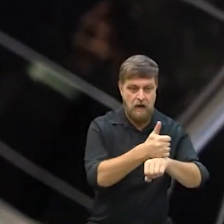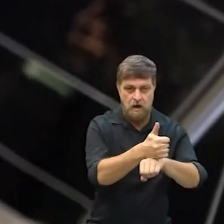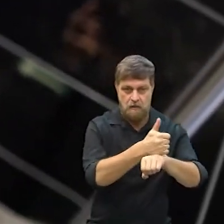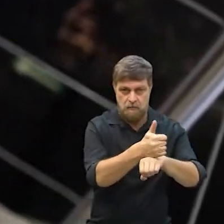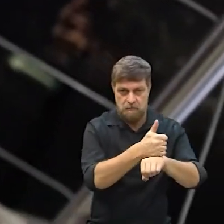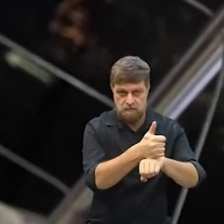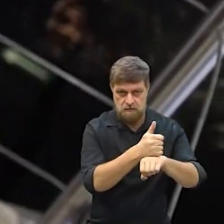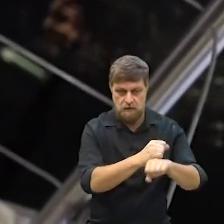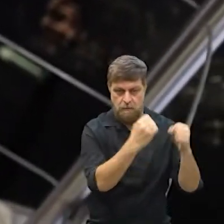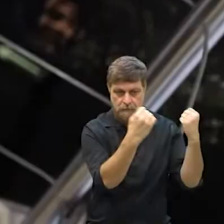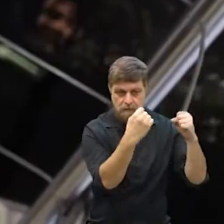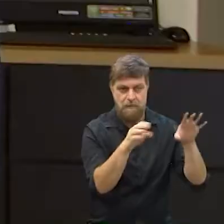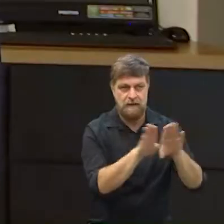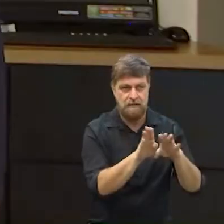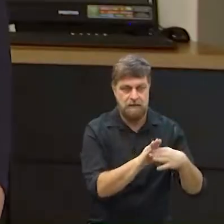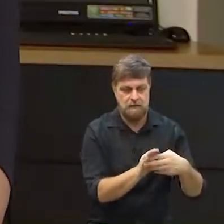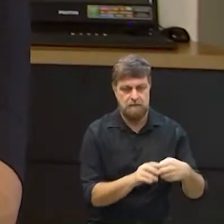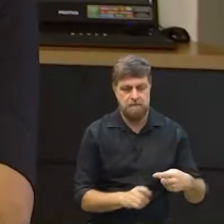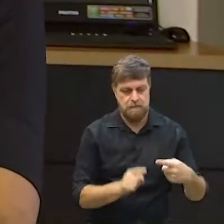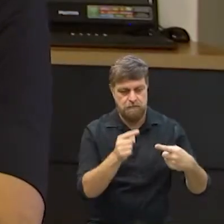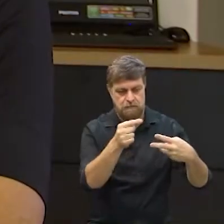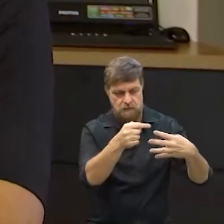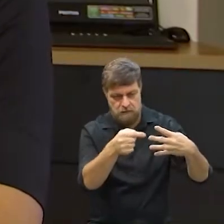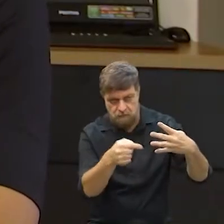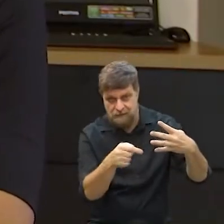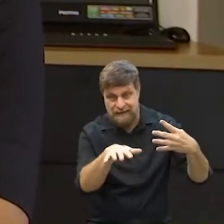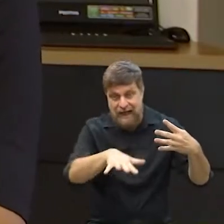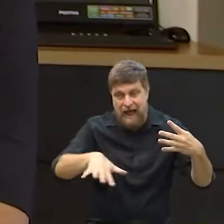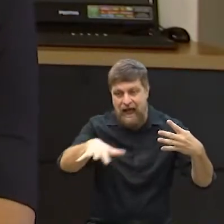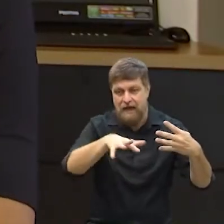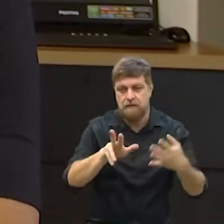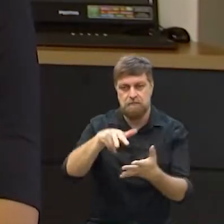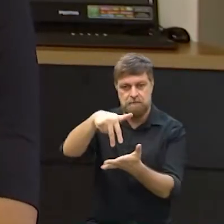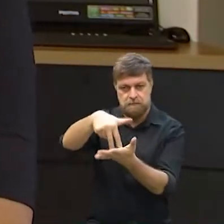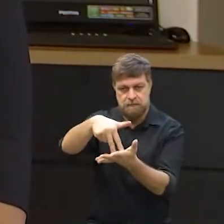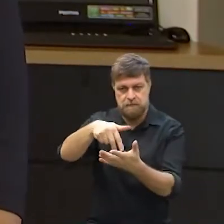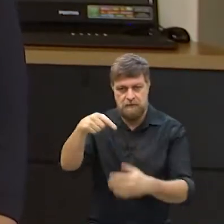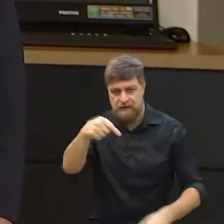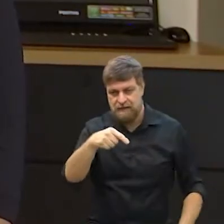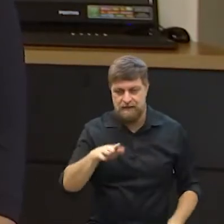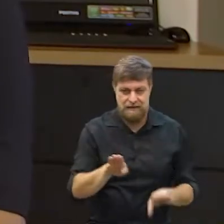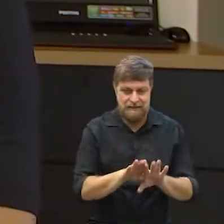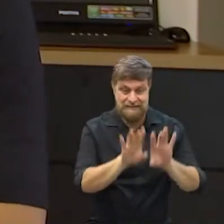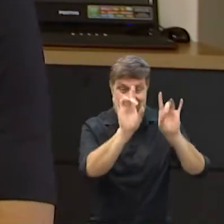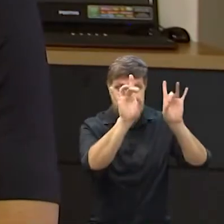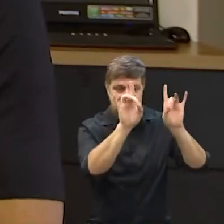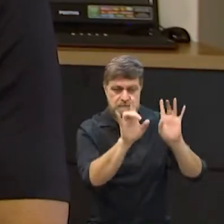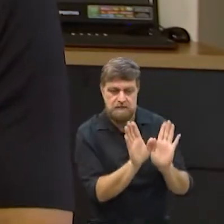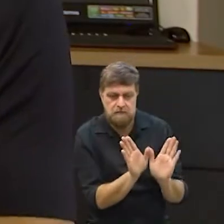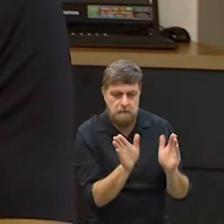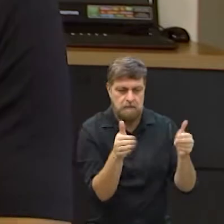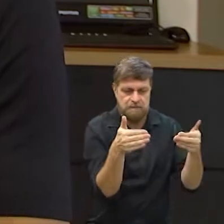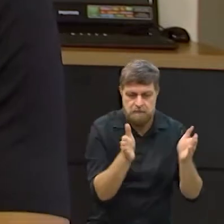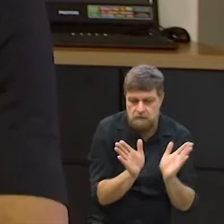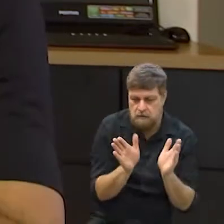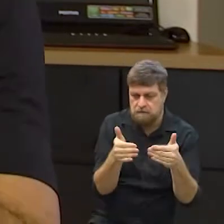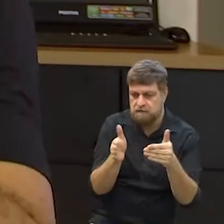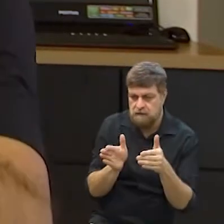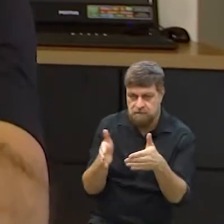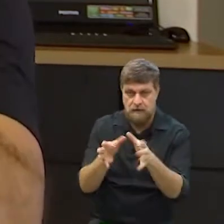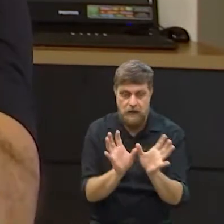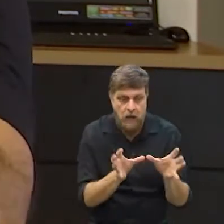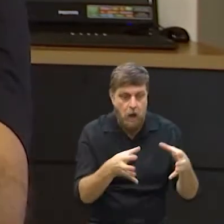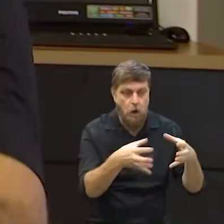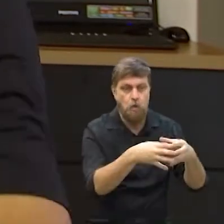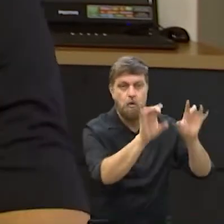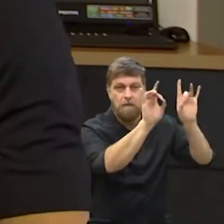educação física parte para essa tendência também. O profissional agora que vai ter mais possibilidades de crescimento são aqueles que são mais específicos, o que